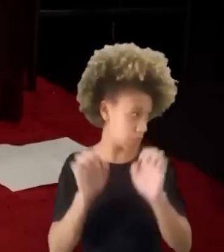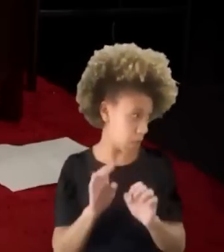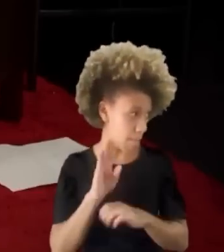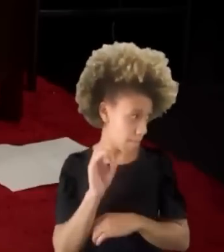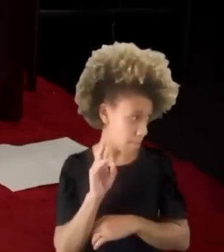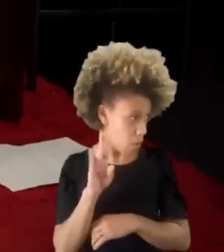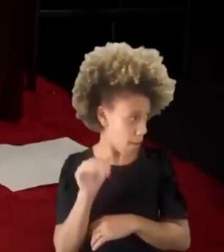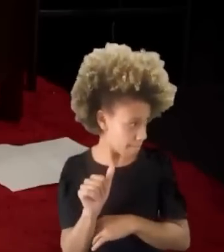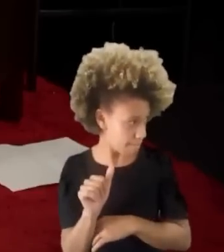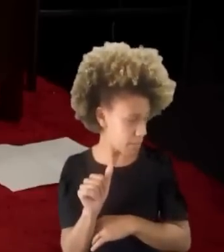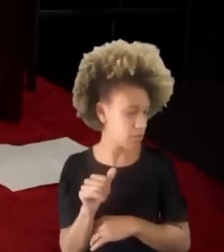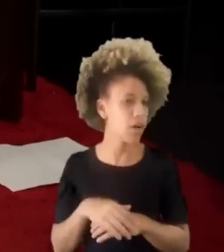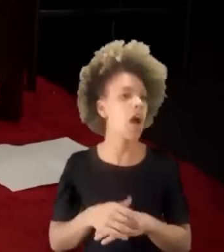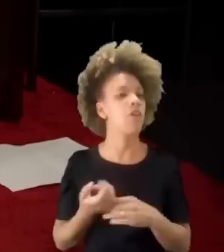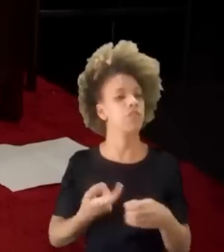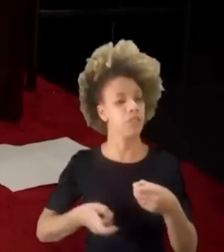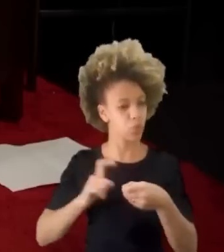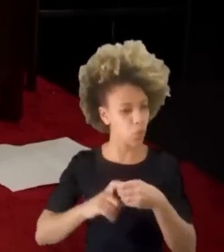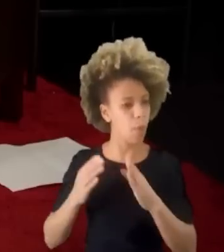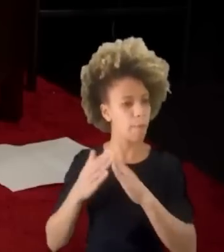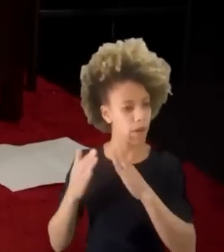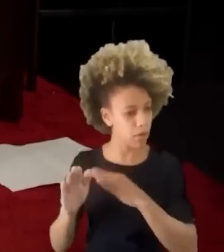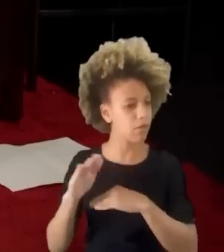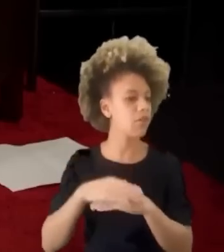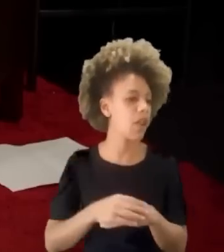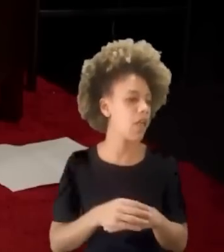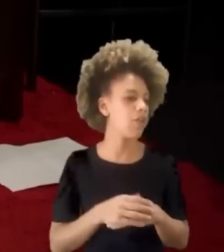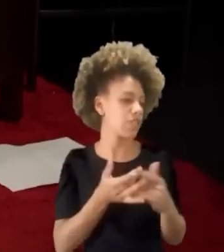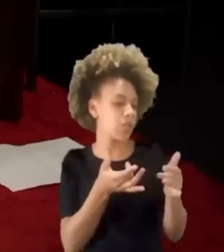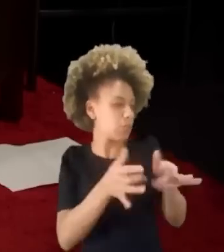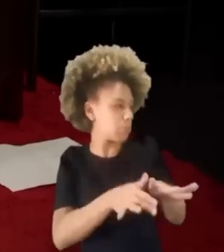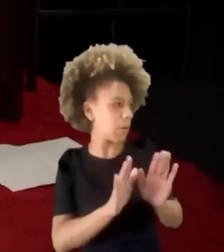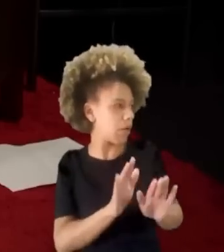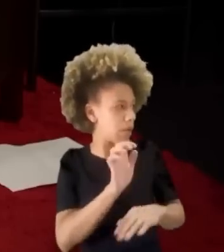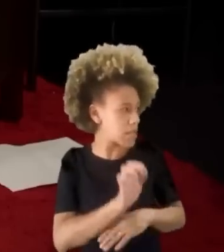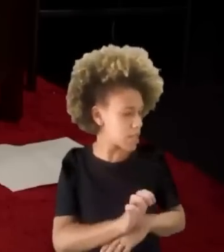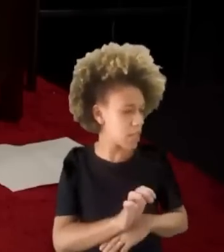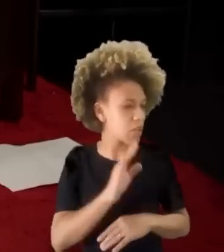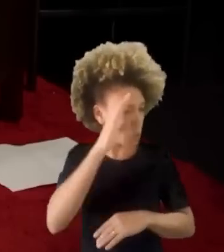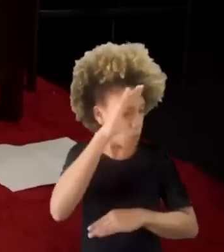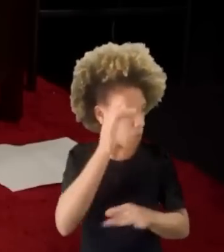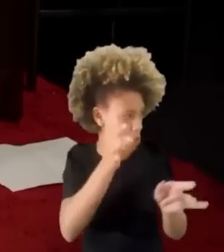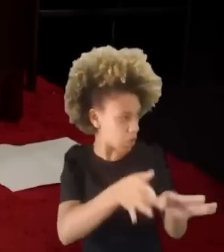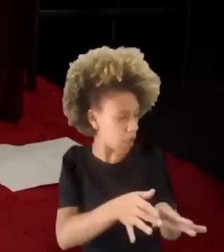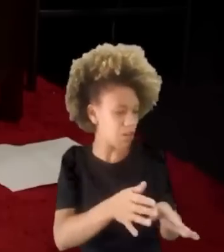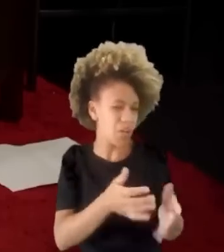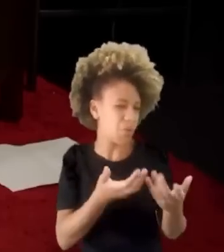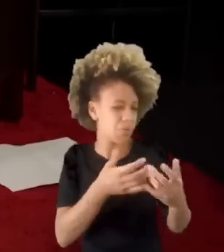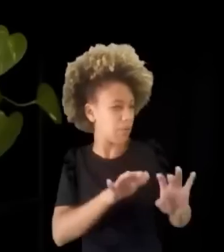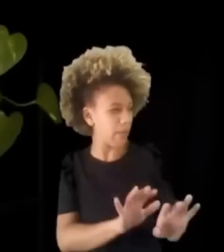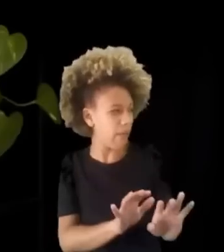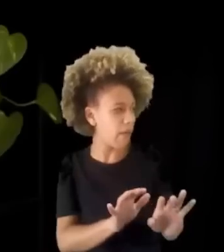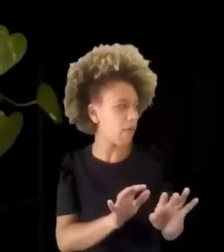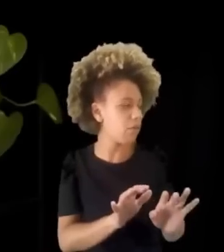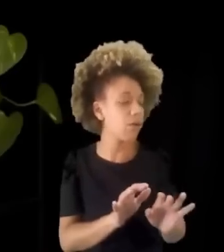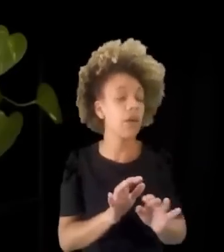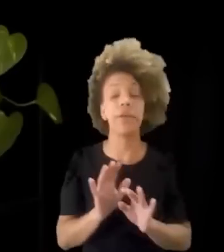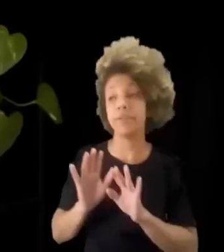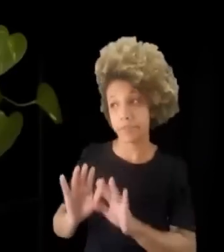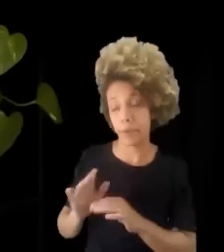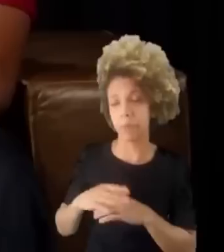aí Você tá aí Você voltou para perifa Você saiu do negócio do bolsonaro você entendeu falou mano não me pertenço muito aqui também